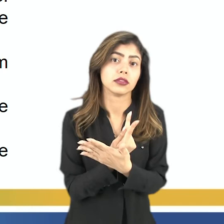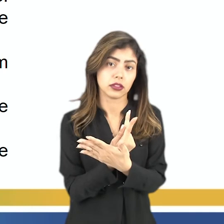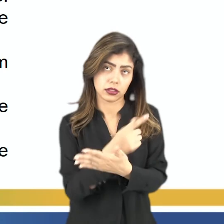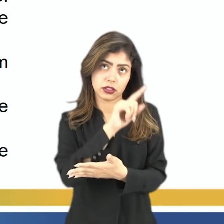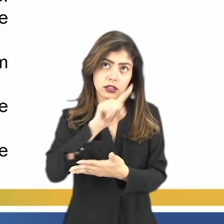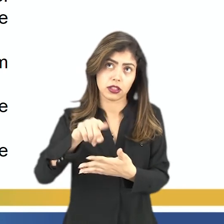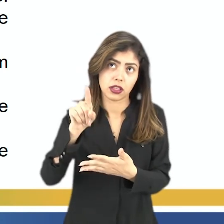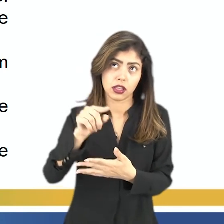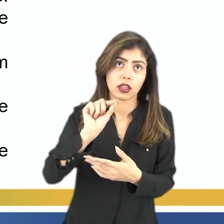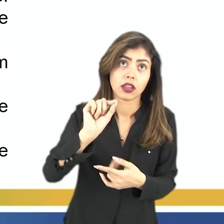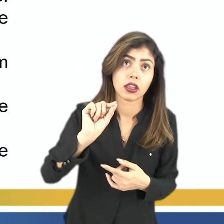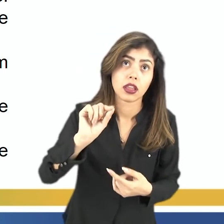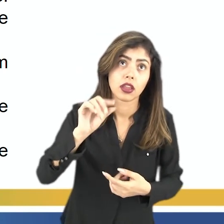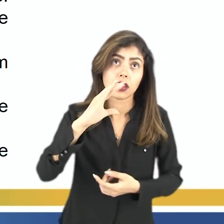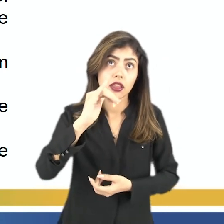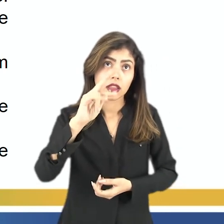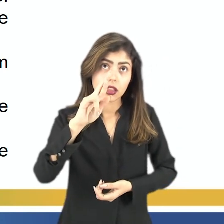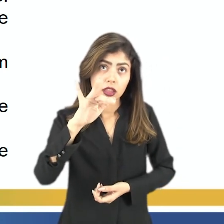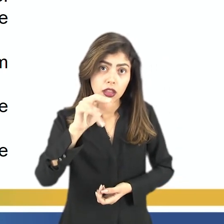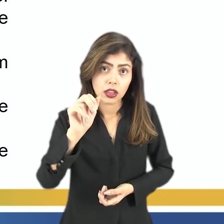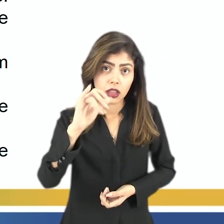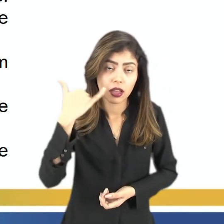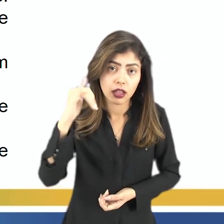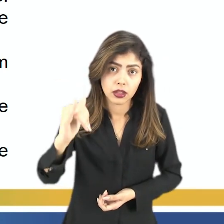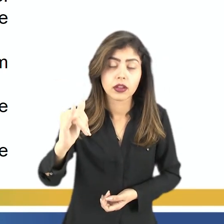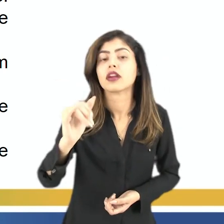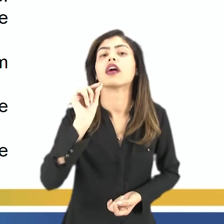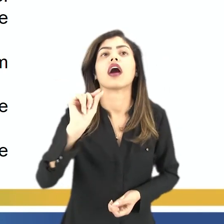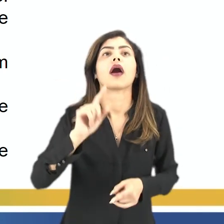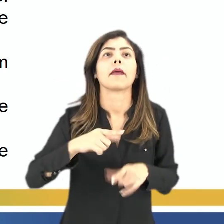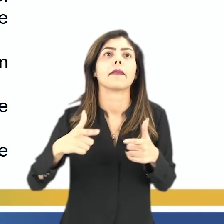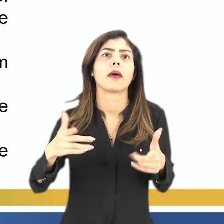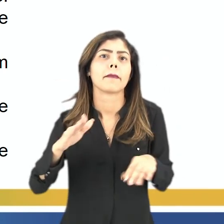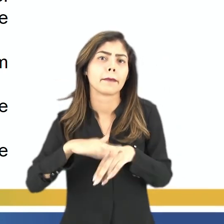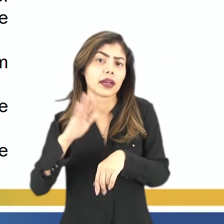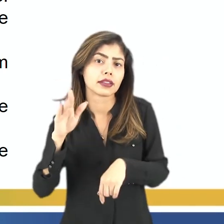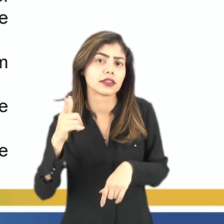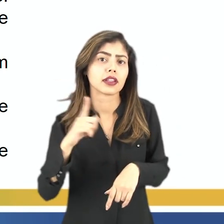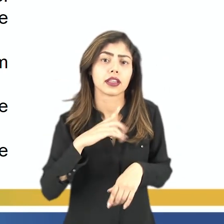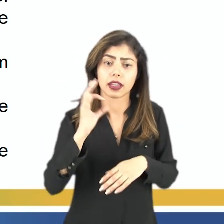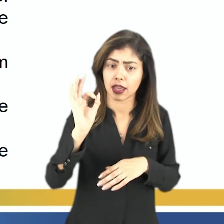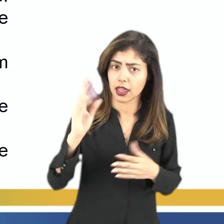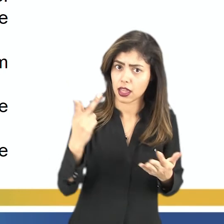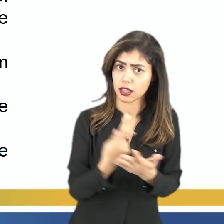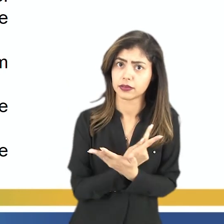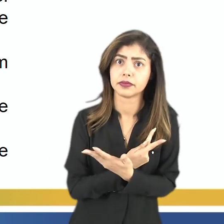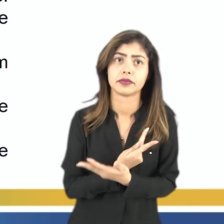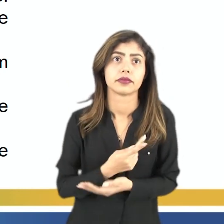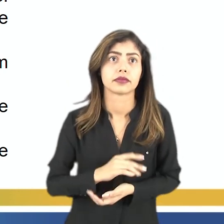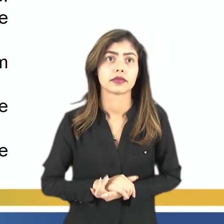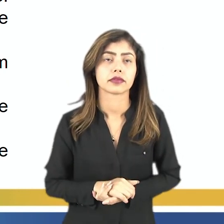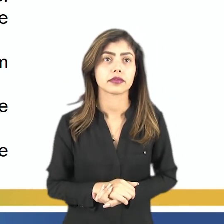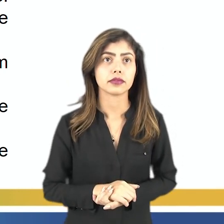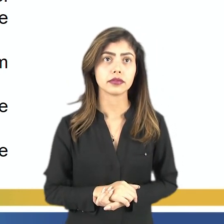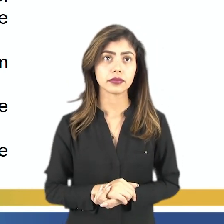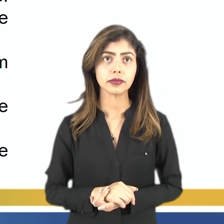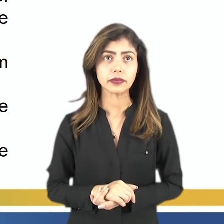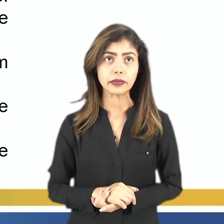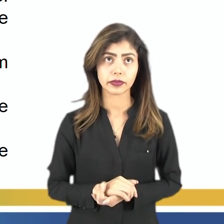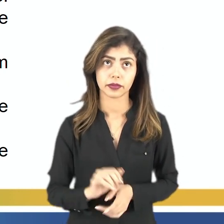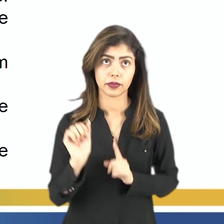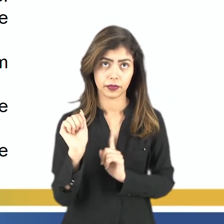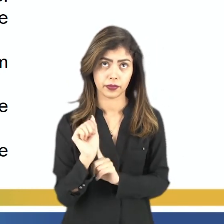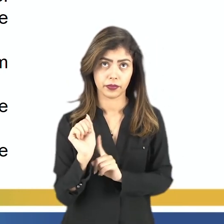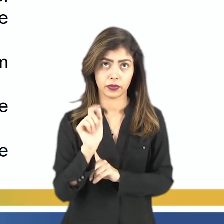incorreta acerca dos dispositivos usados em circuito elétrico. A maior parte está certa, ele quer a errada. É a questão incorreta. Opção